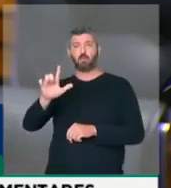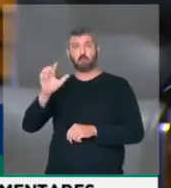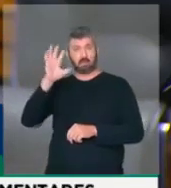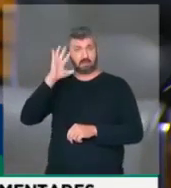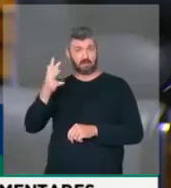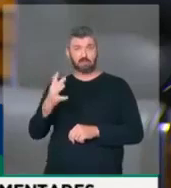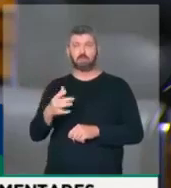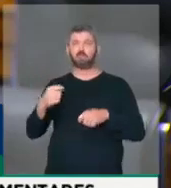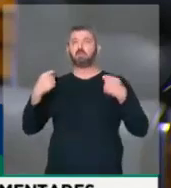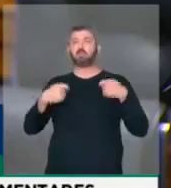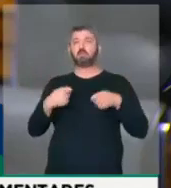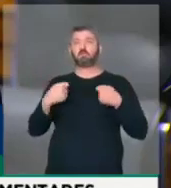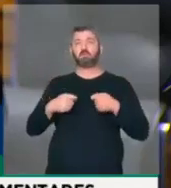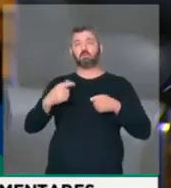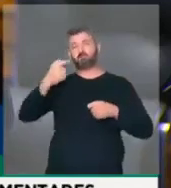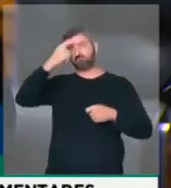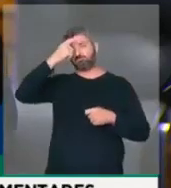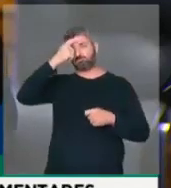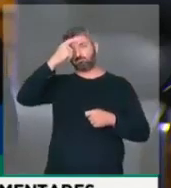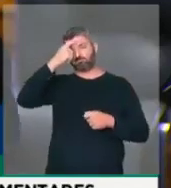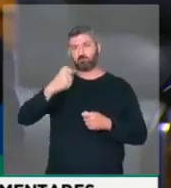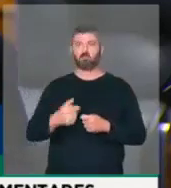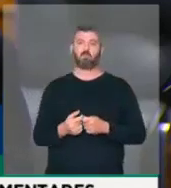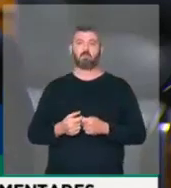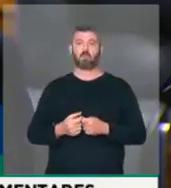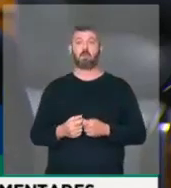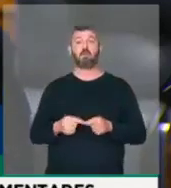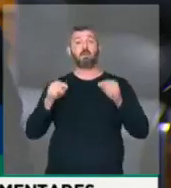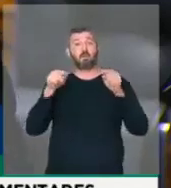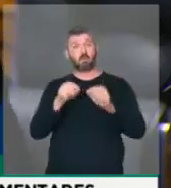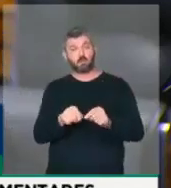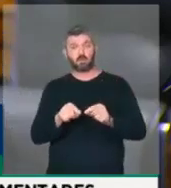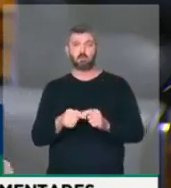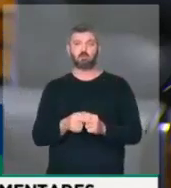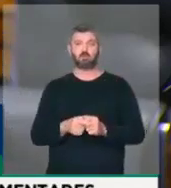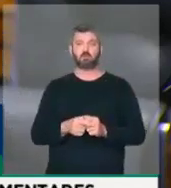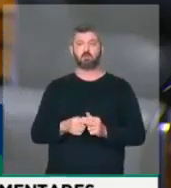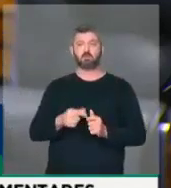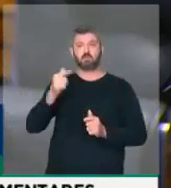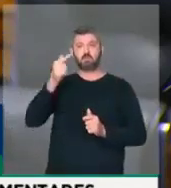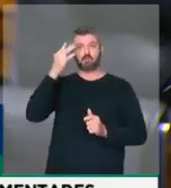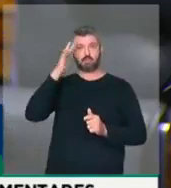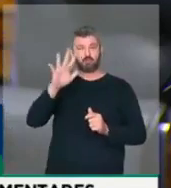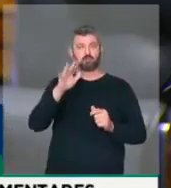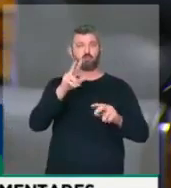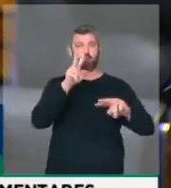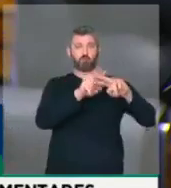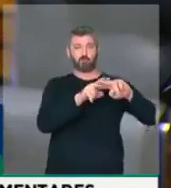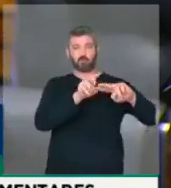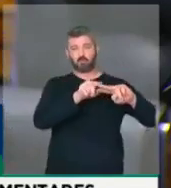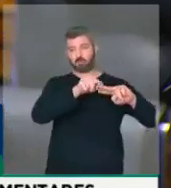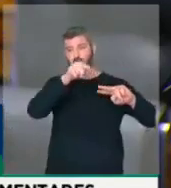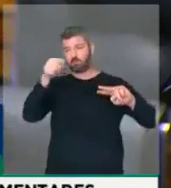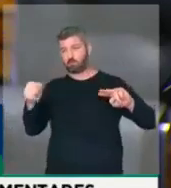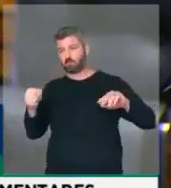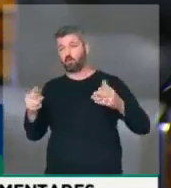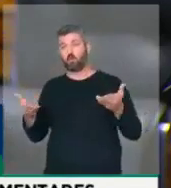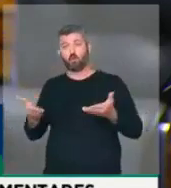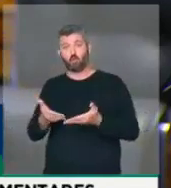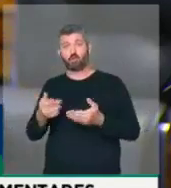decisão que exigiu moderação. E é isso que, novamente, 7 dias após a prisão do deputado Daniel, eu acho que